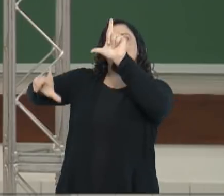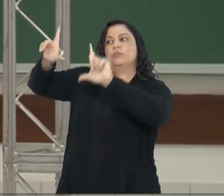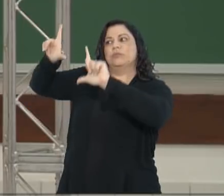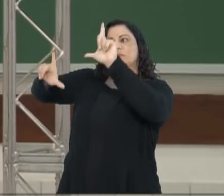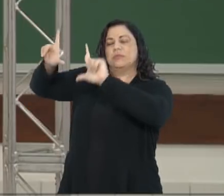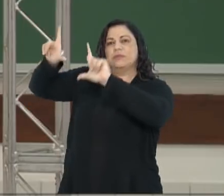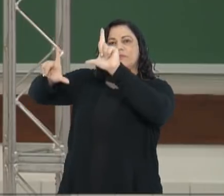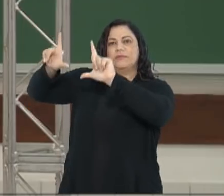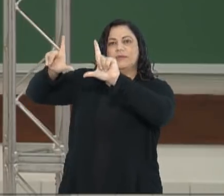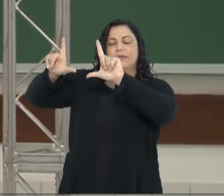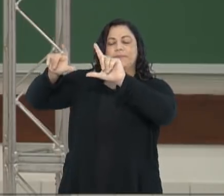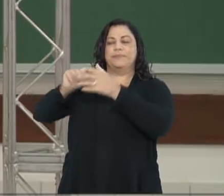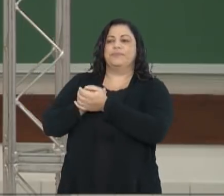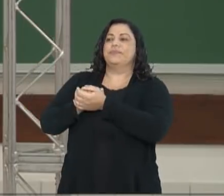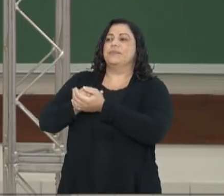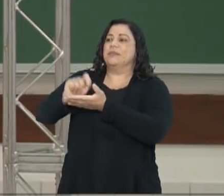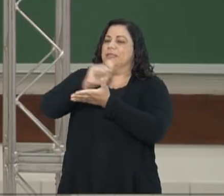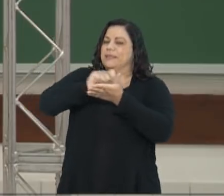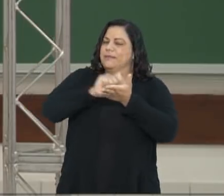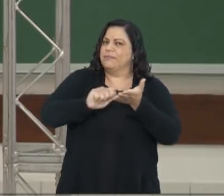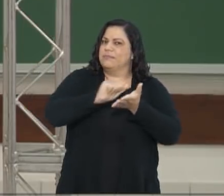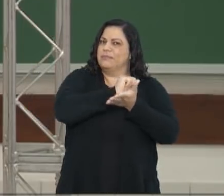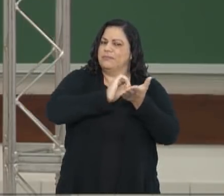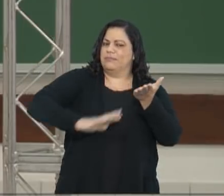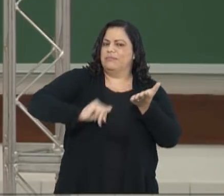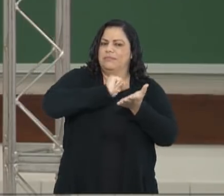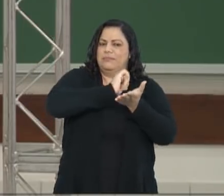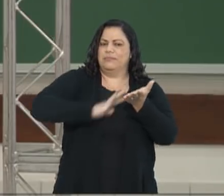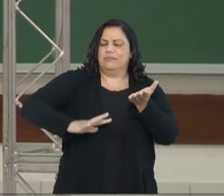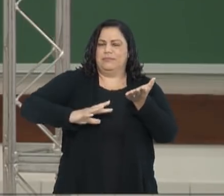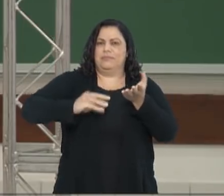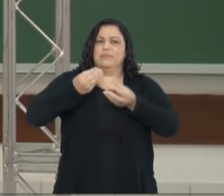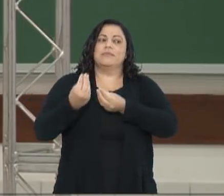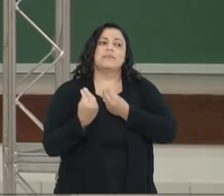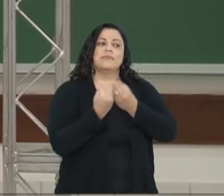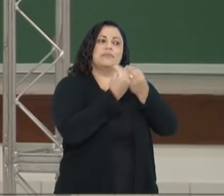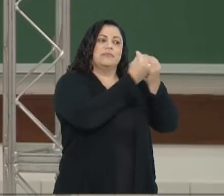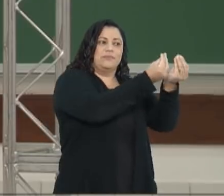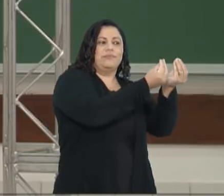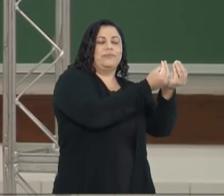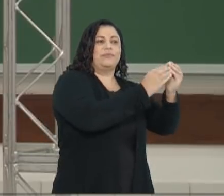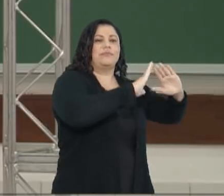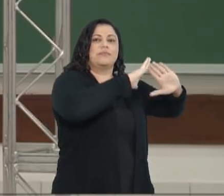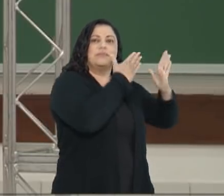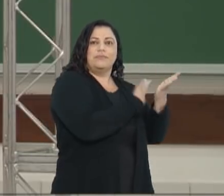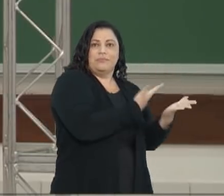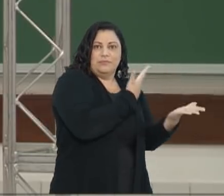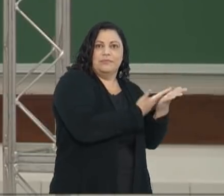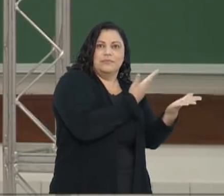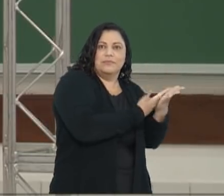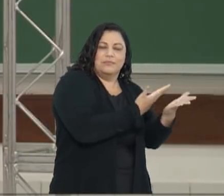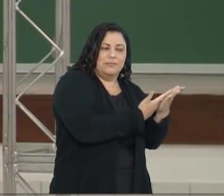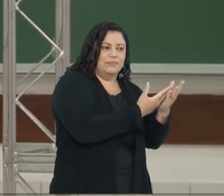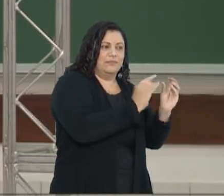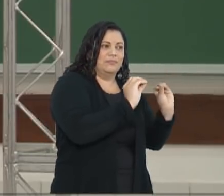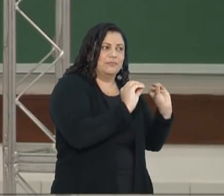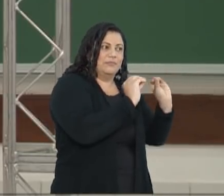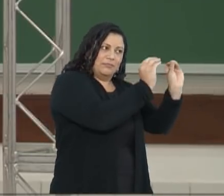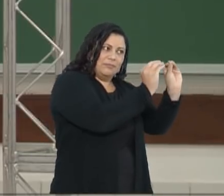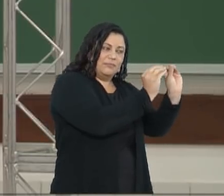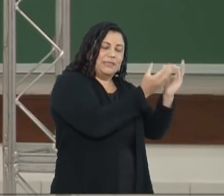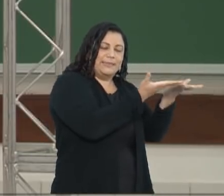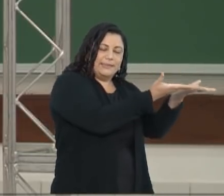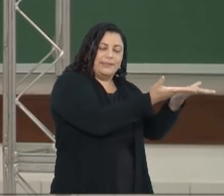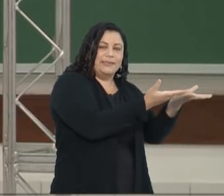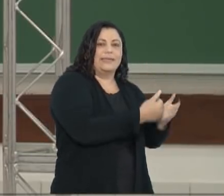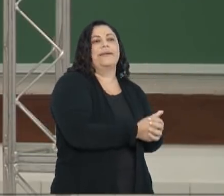as atividades na escola, deve então procurar a escola e verificar como que vocês fazem para entregar as atividades na escola. Lembrando